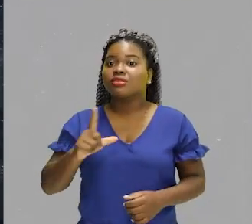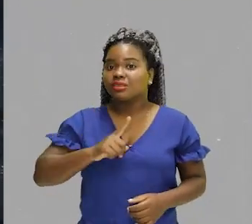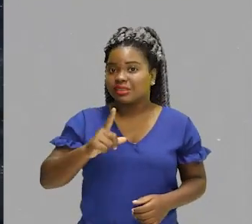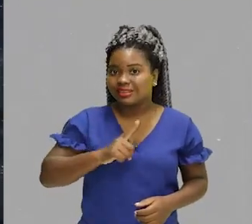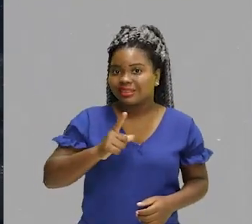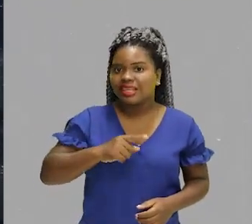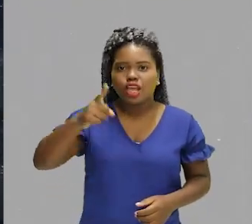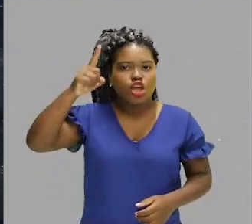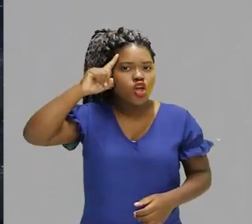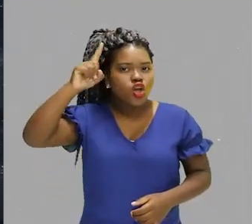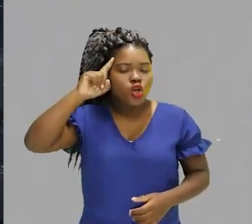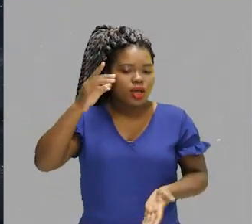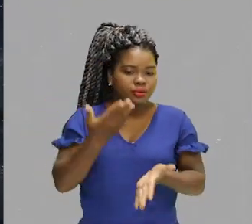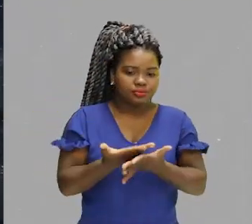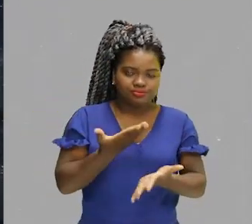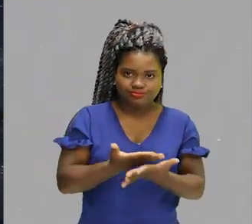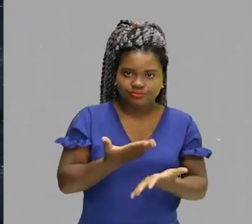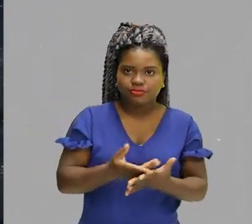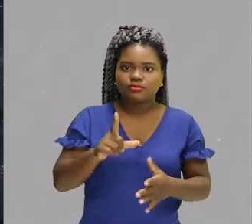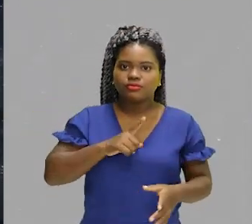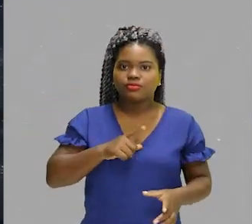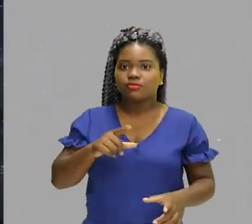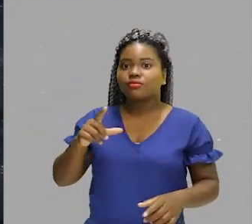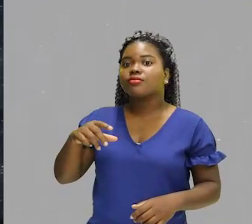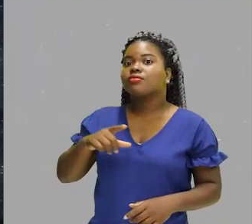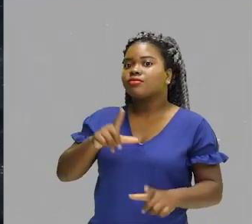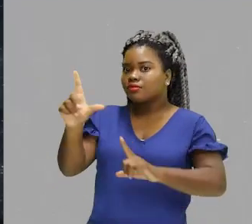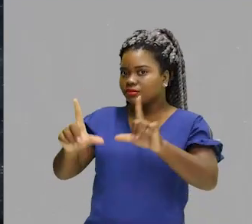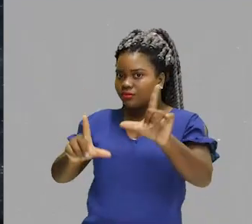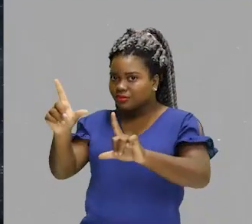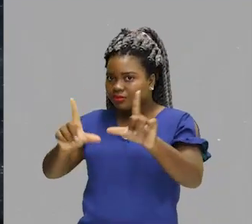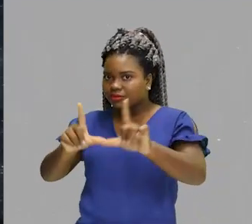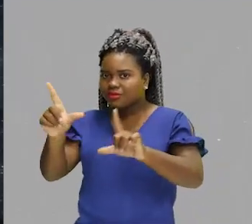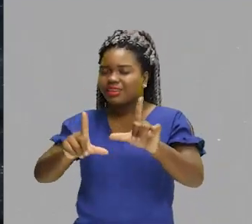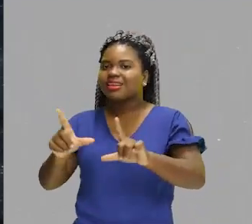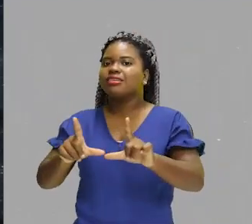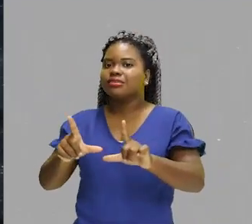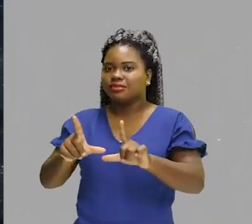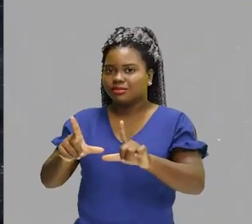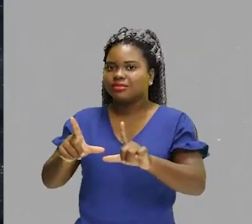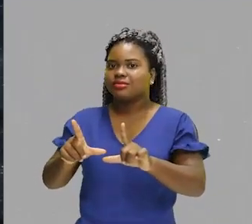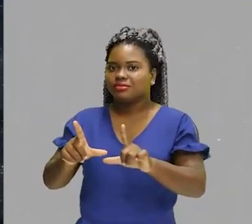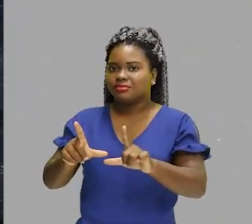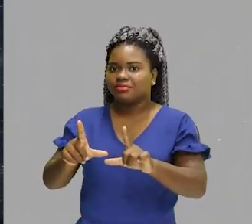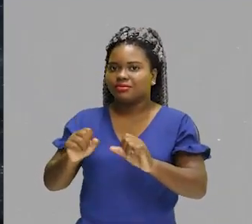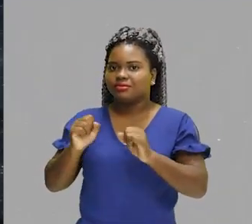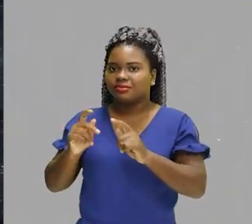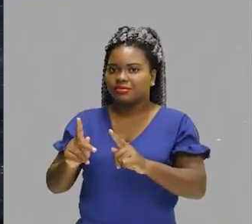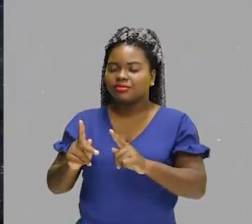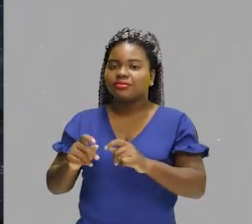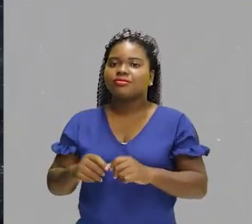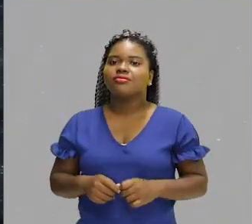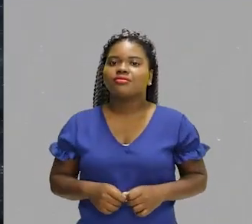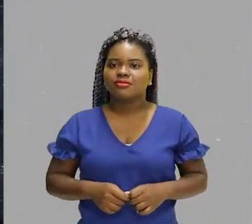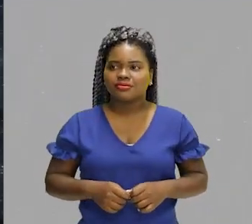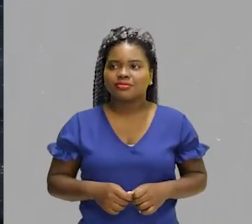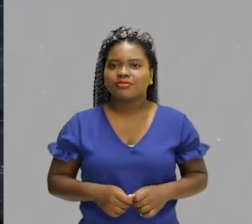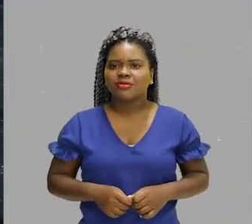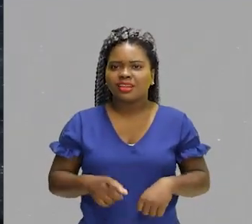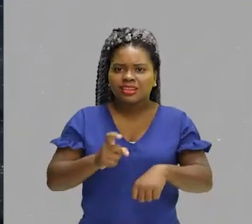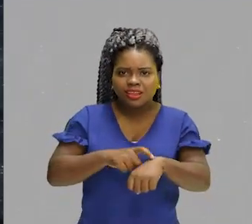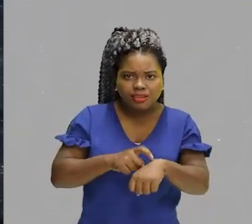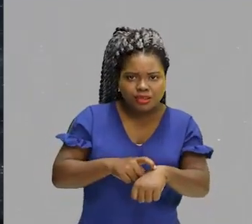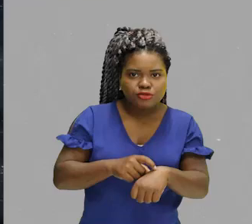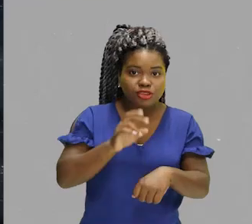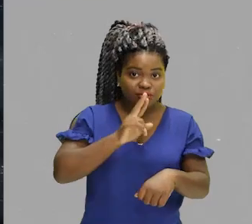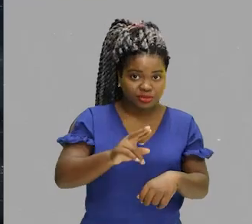você lá. Reforça a aula da TV lá, tá? São podcasts que reforçam aqui o que a gente está trabalhando. E já deu tempo, não já,